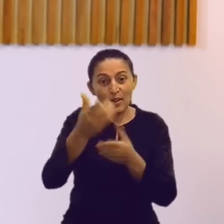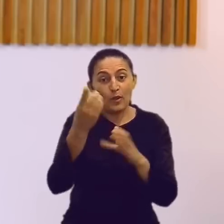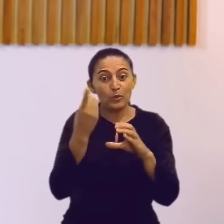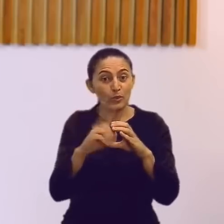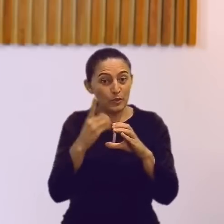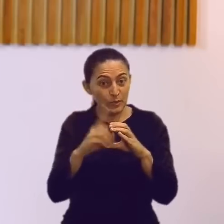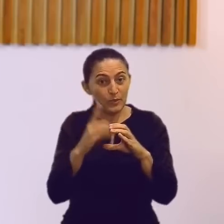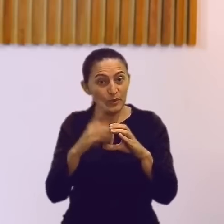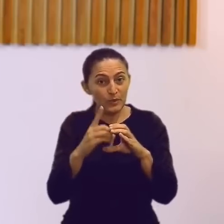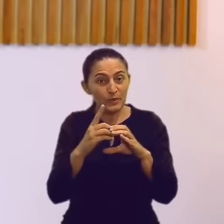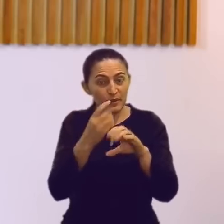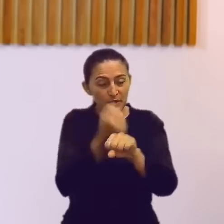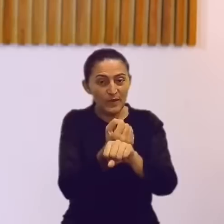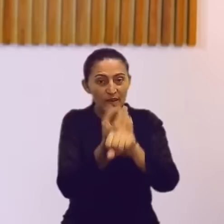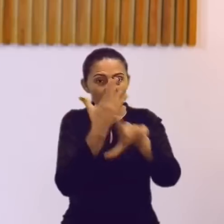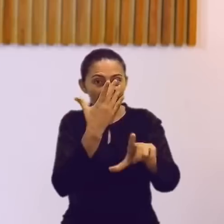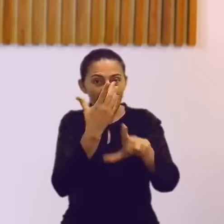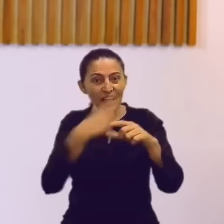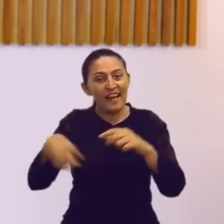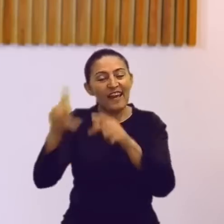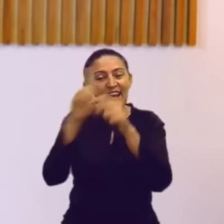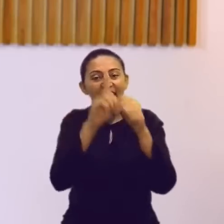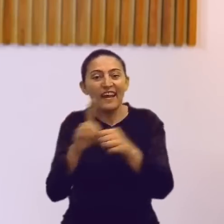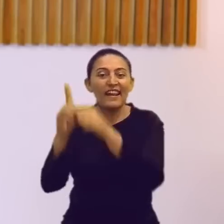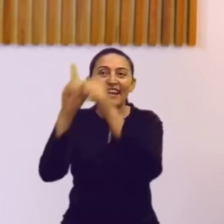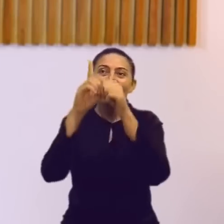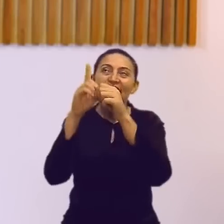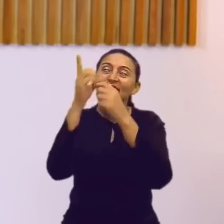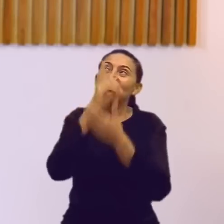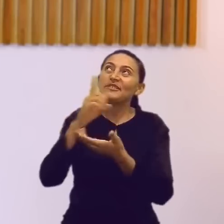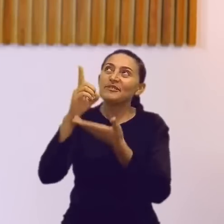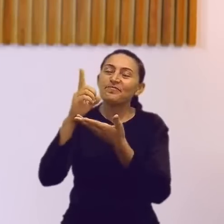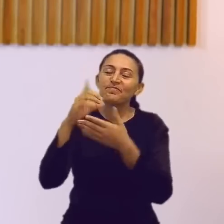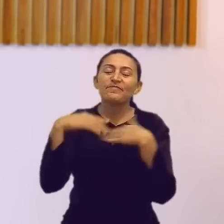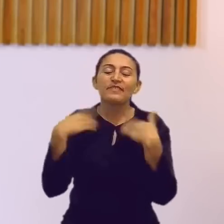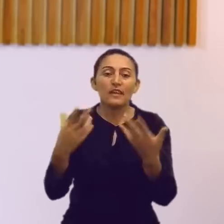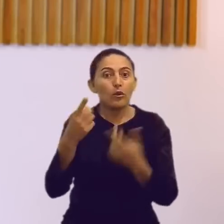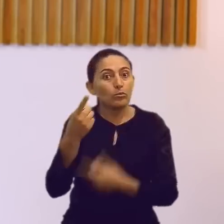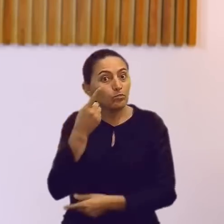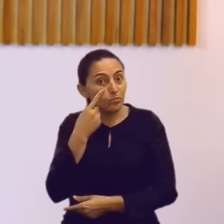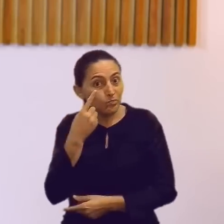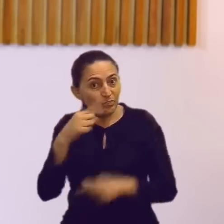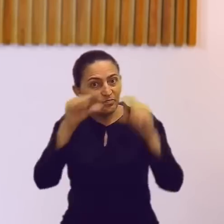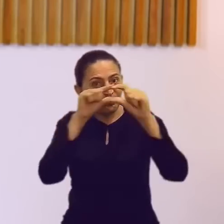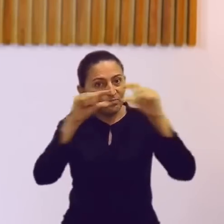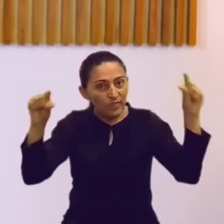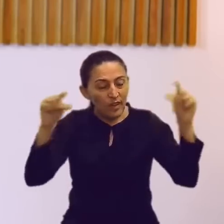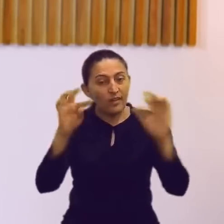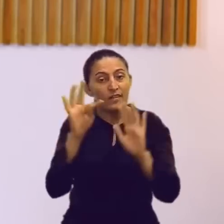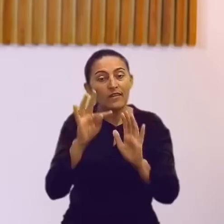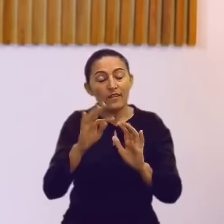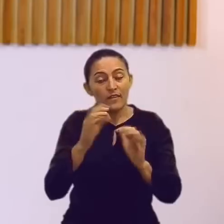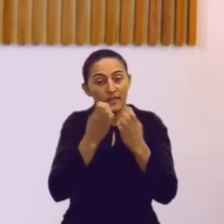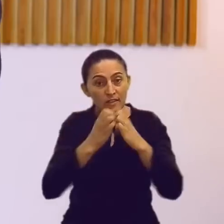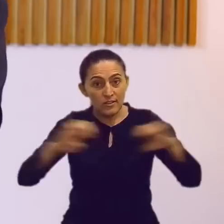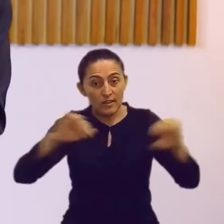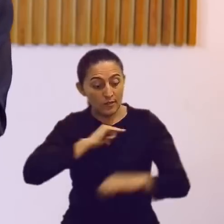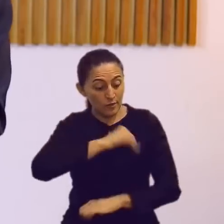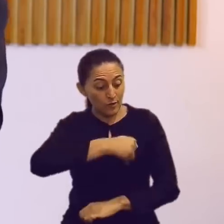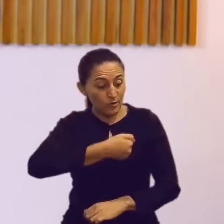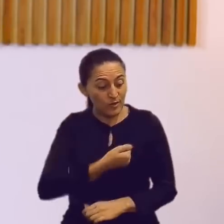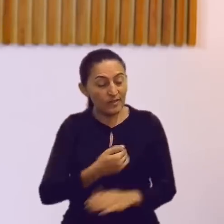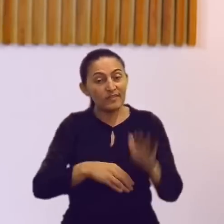no canal da TV Conectados com Deus. E quero ler com você a passagem bíblica no Evangelho de João, no